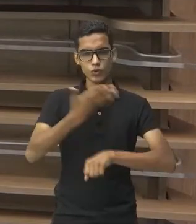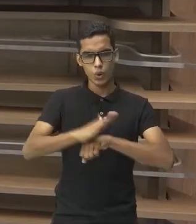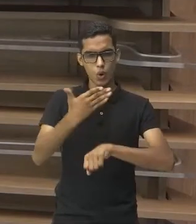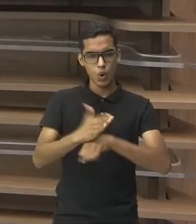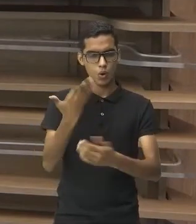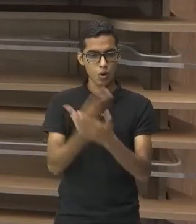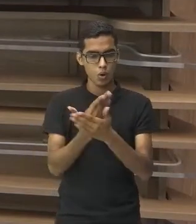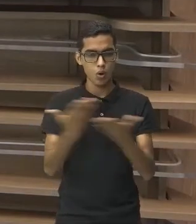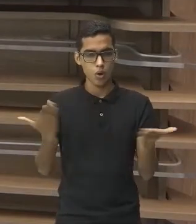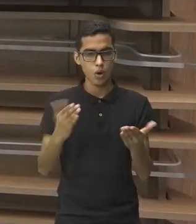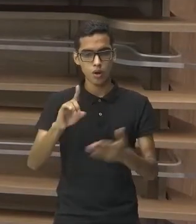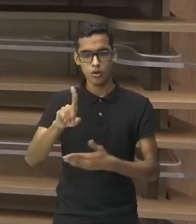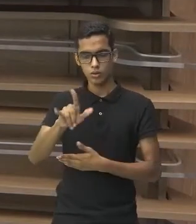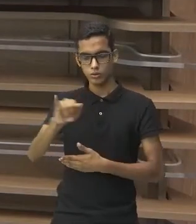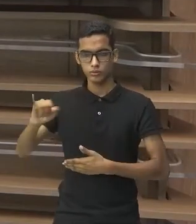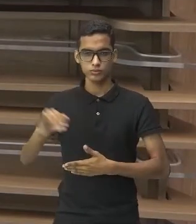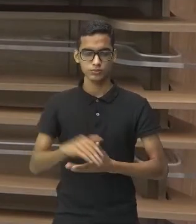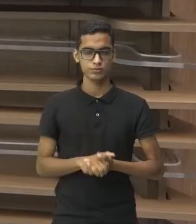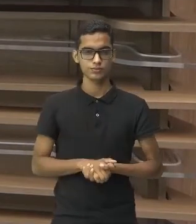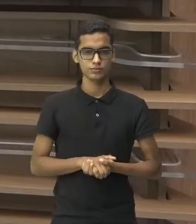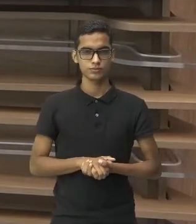de hoje, nossa dinâmica local interativa.